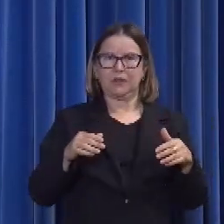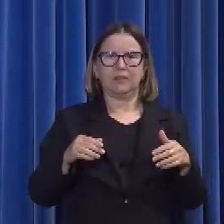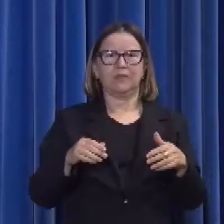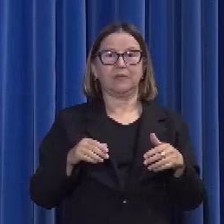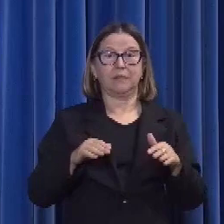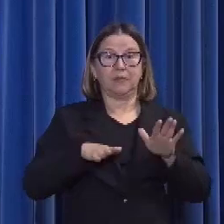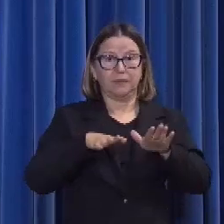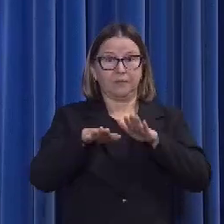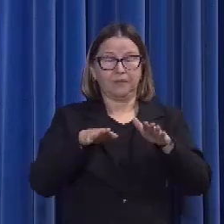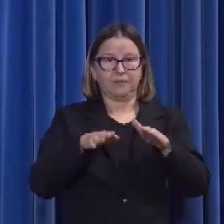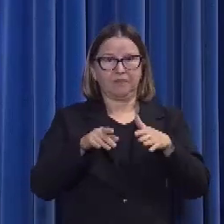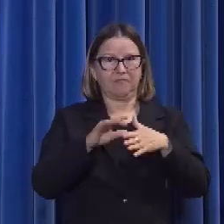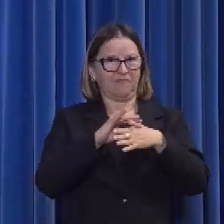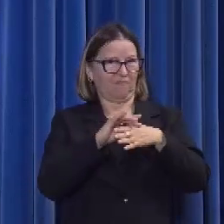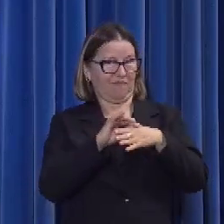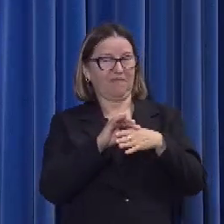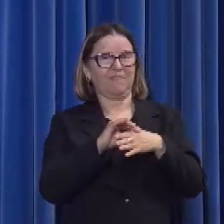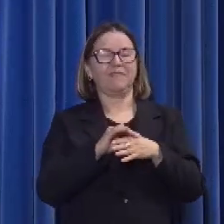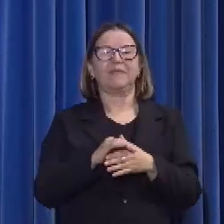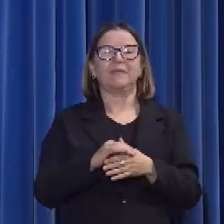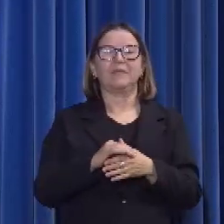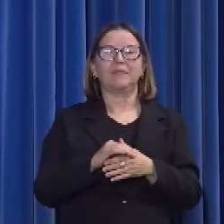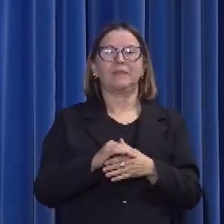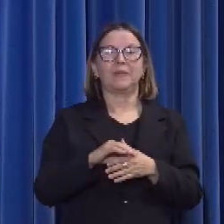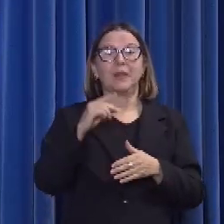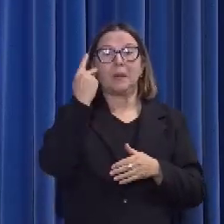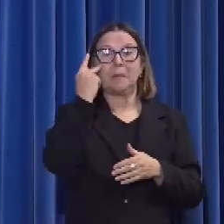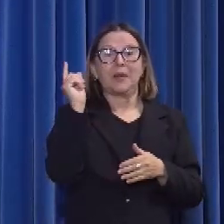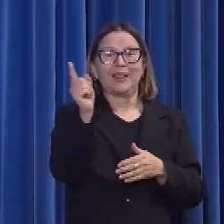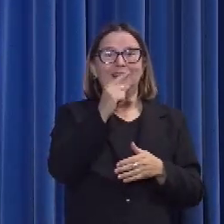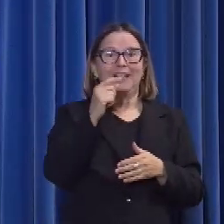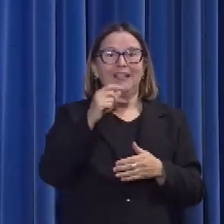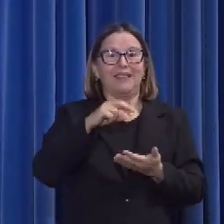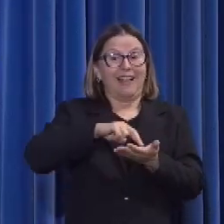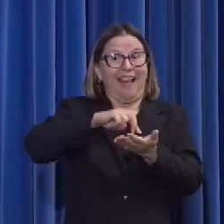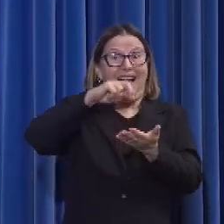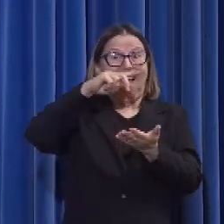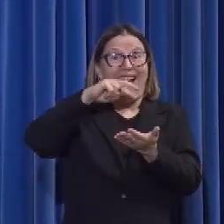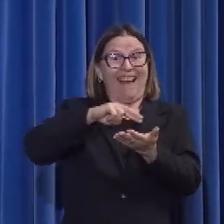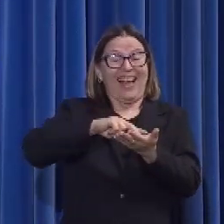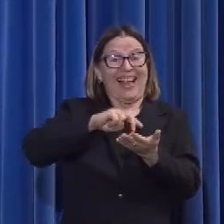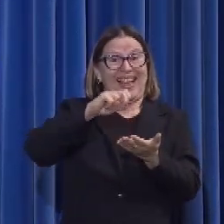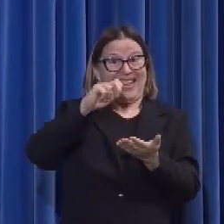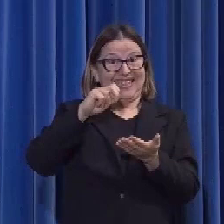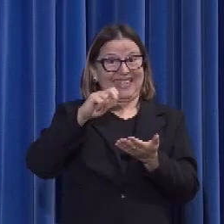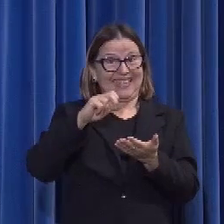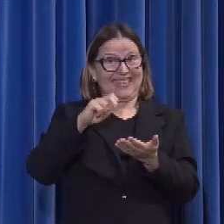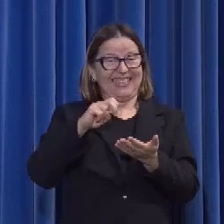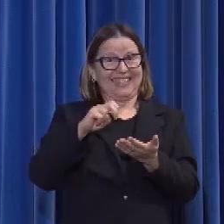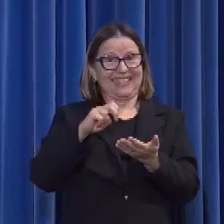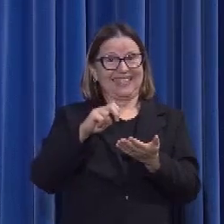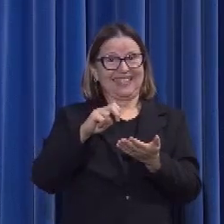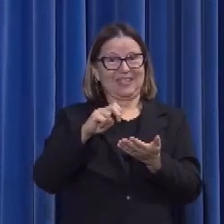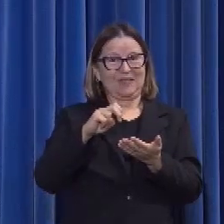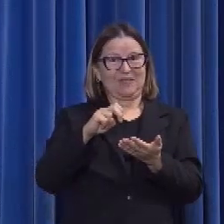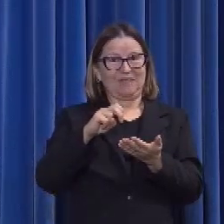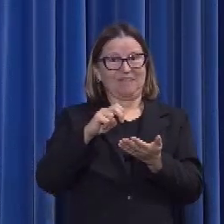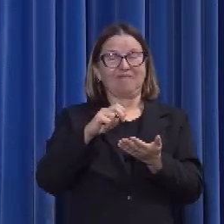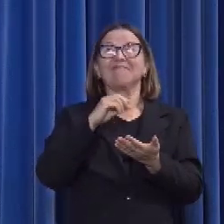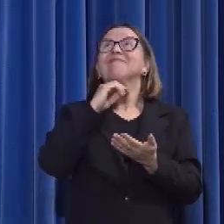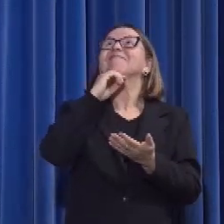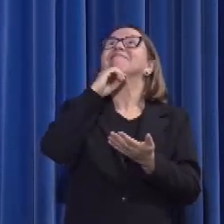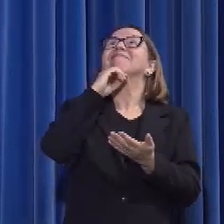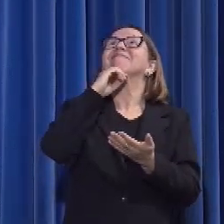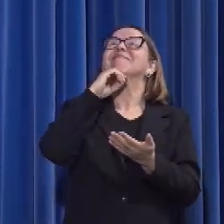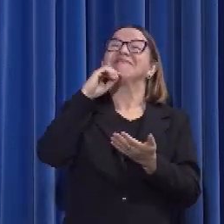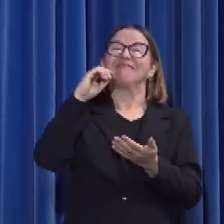epidemias, era para a gente exultar e levantar a